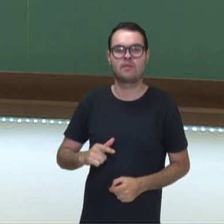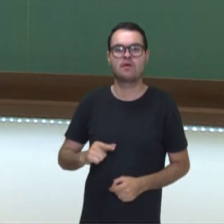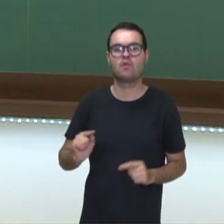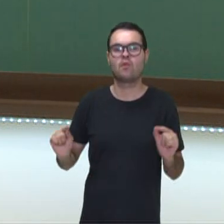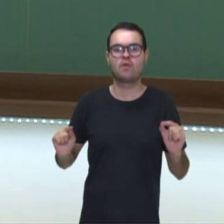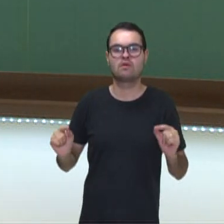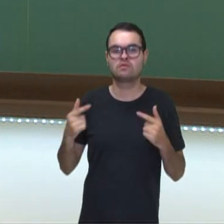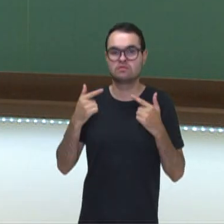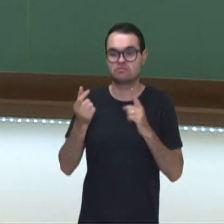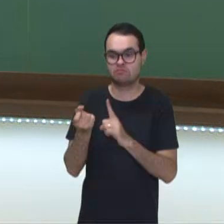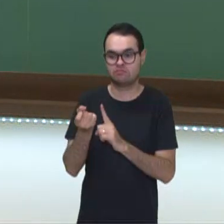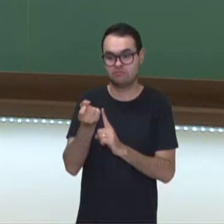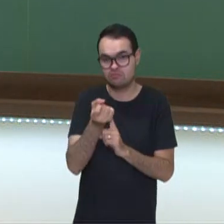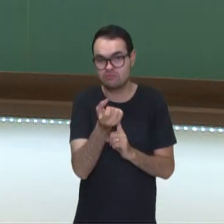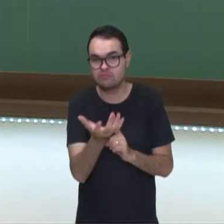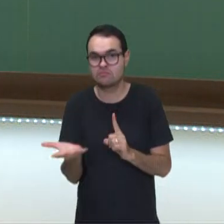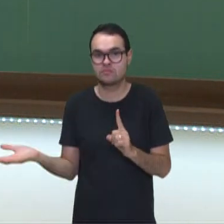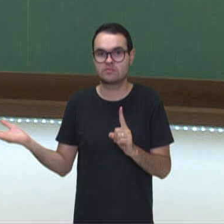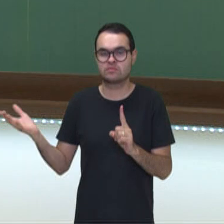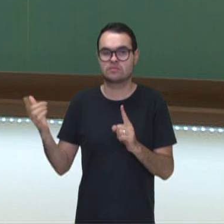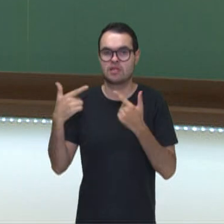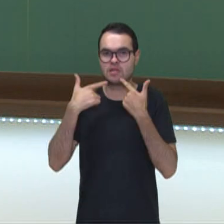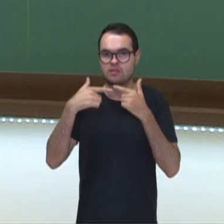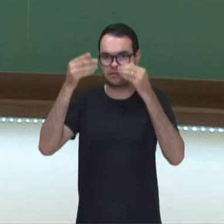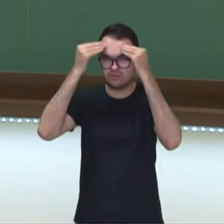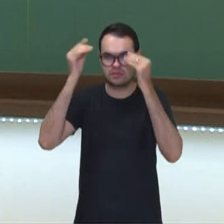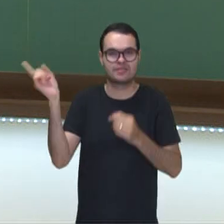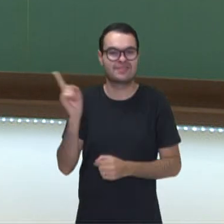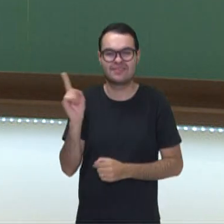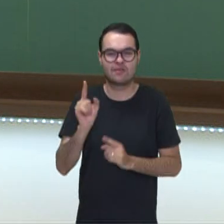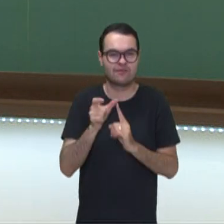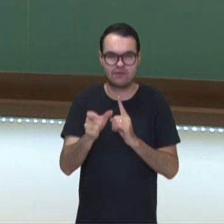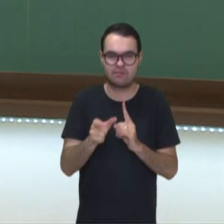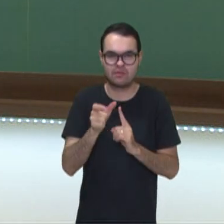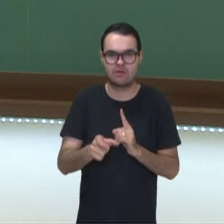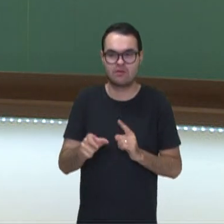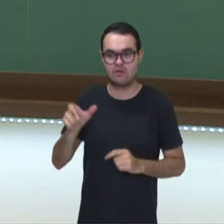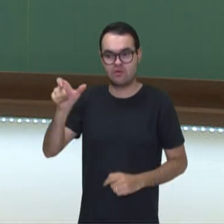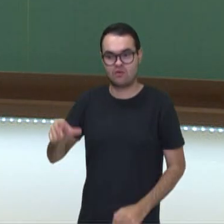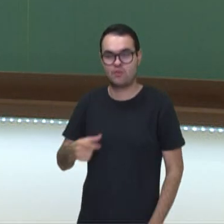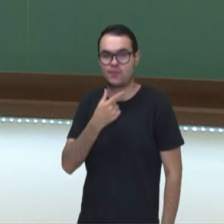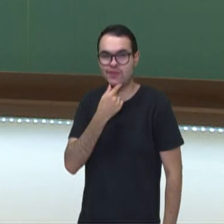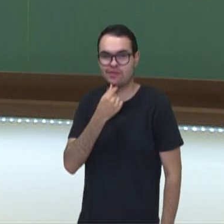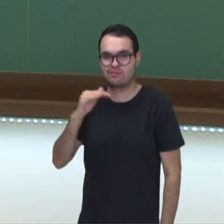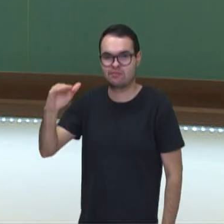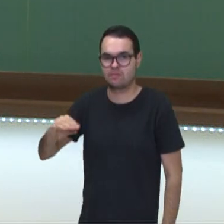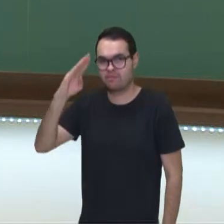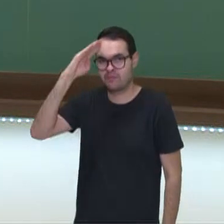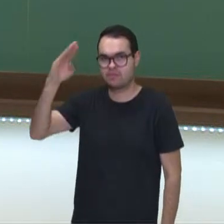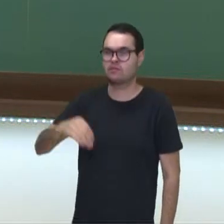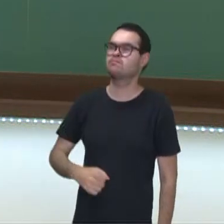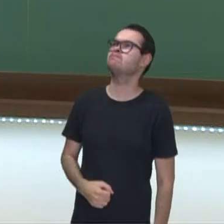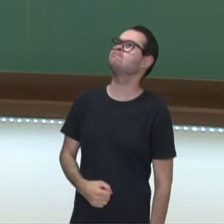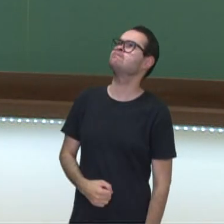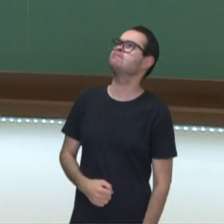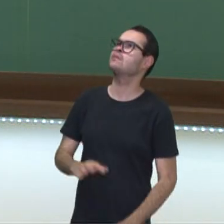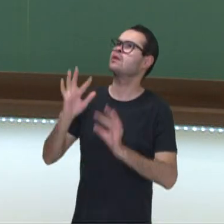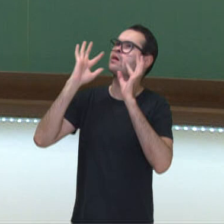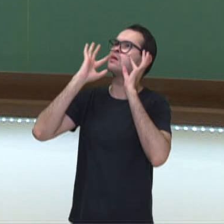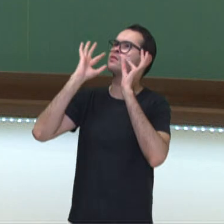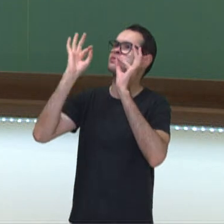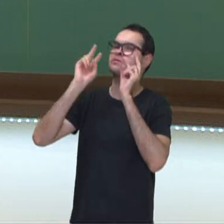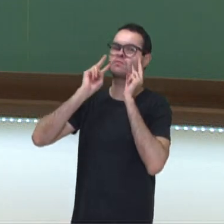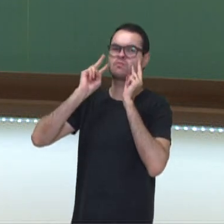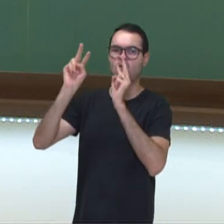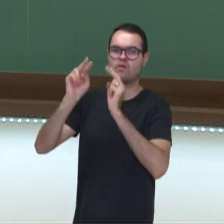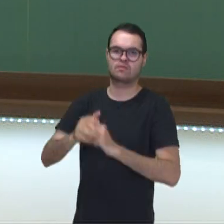não verbal. Os 2 primeiros quadrinhos, o nosso personagem principal, o Armandinho, olha para cima com muita atenção. No